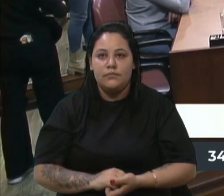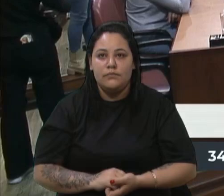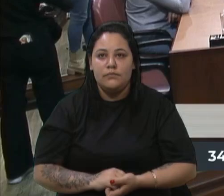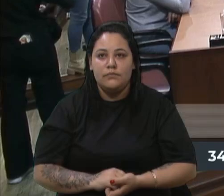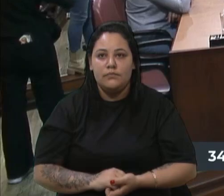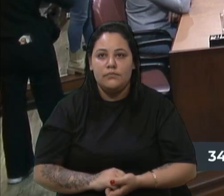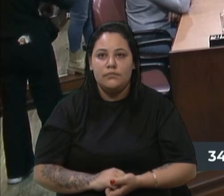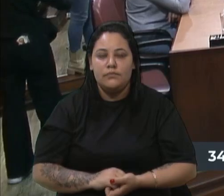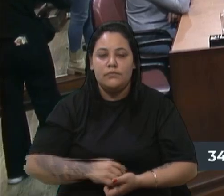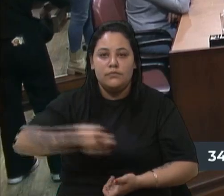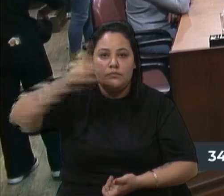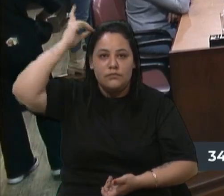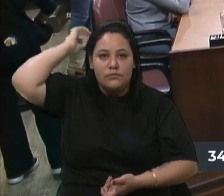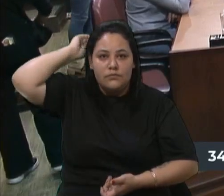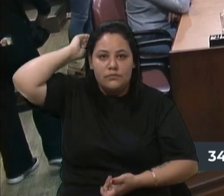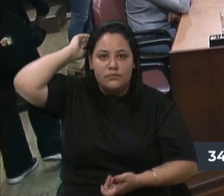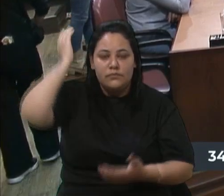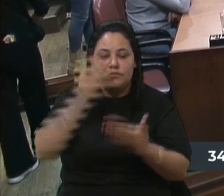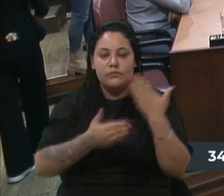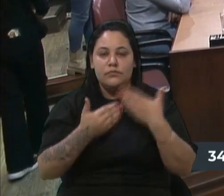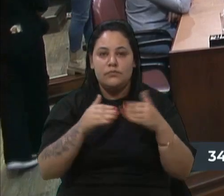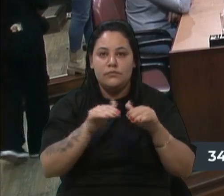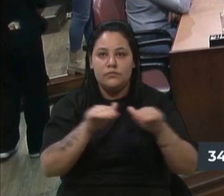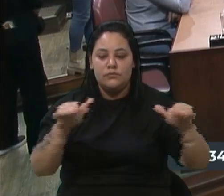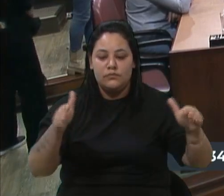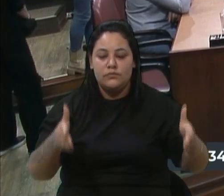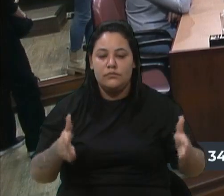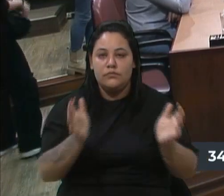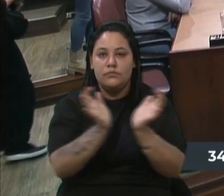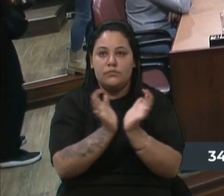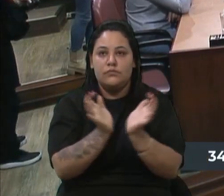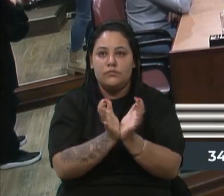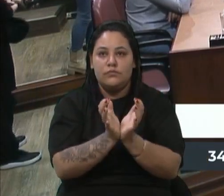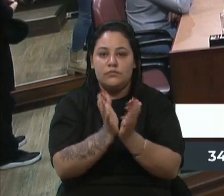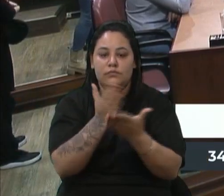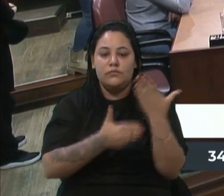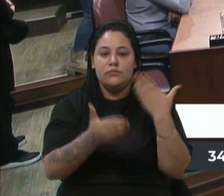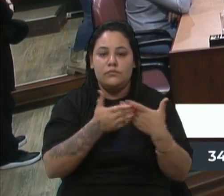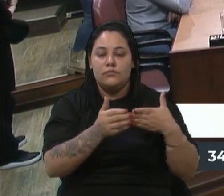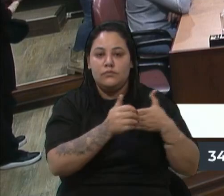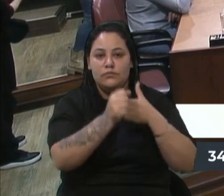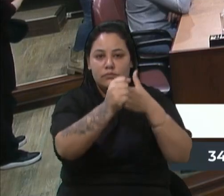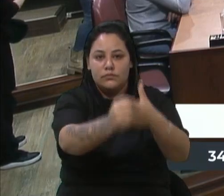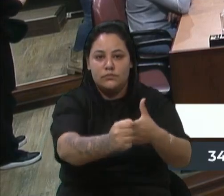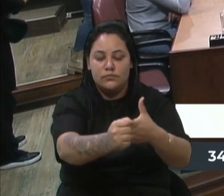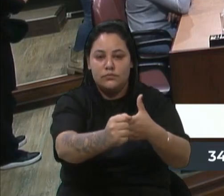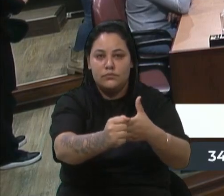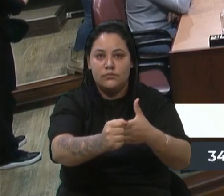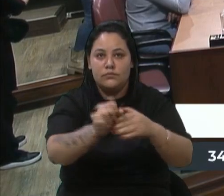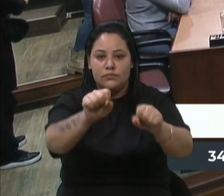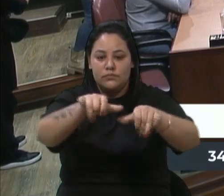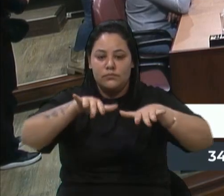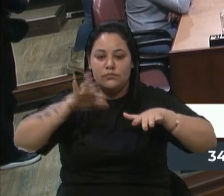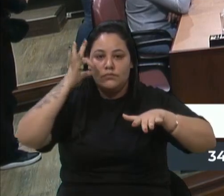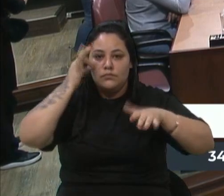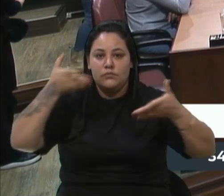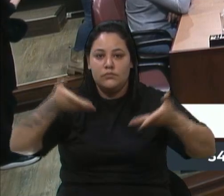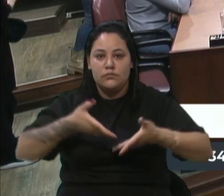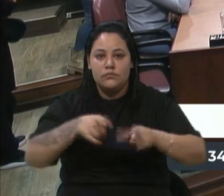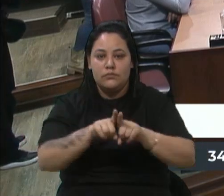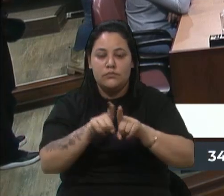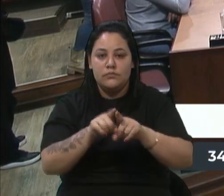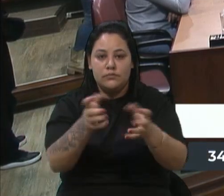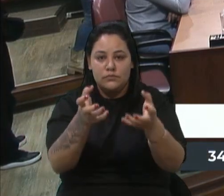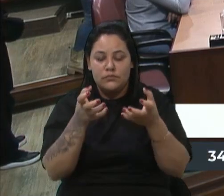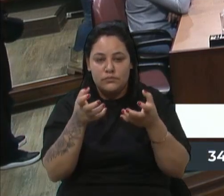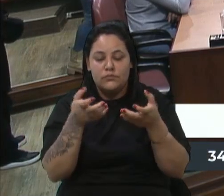senhor presidente colegas da mesa nobres colegas vereadores a todos que nos assistem o público presente que era hoje